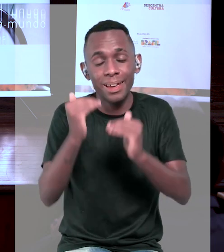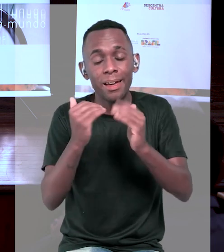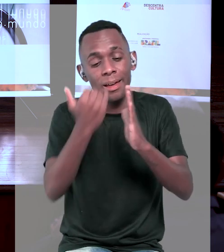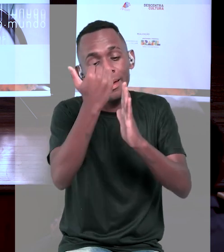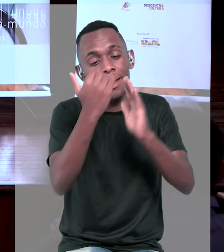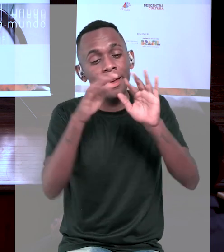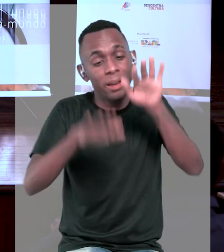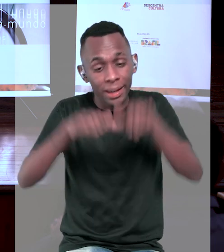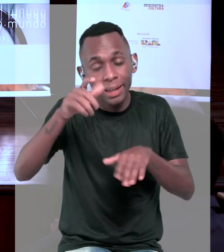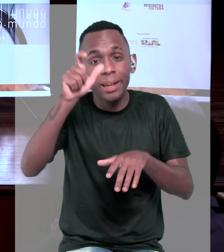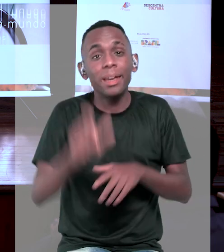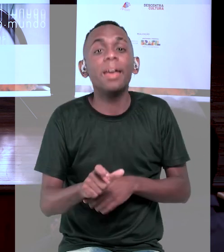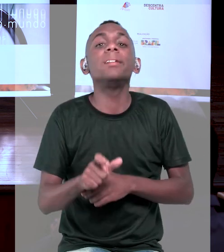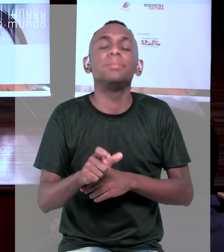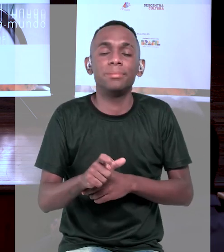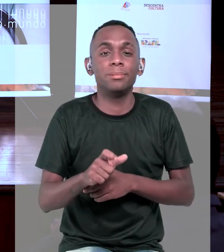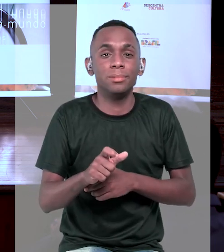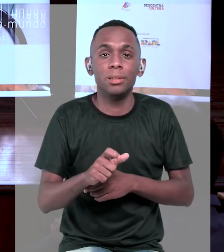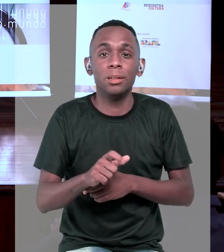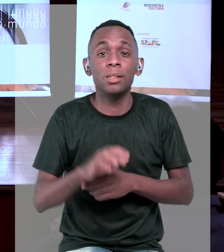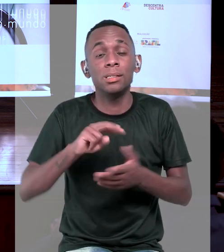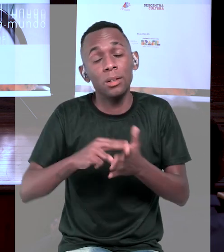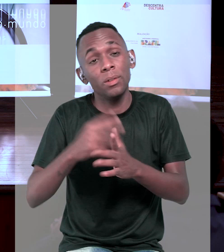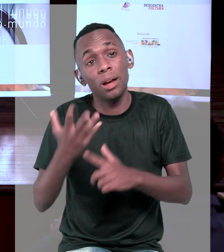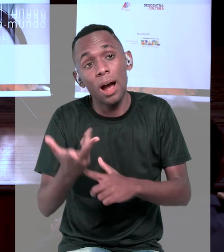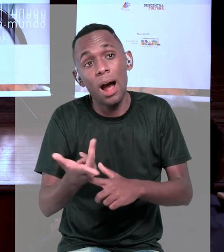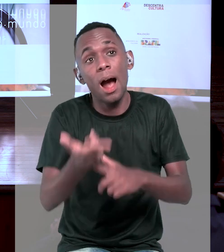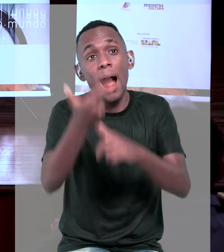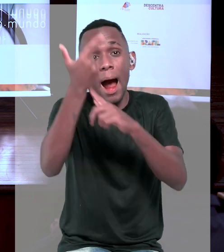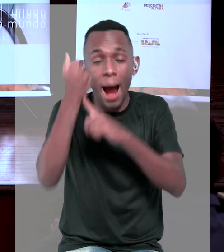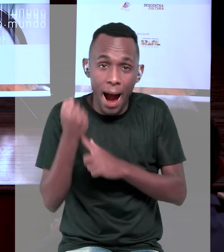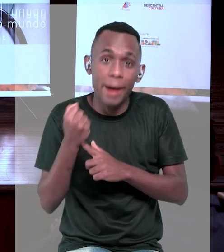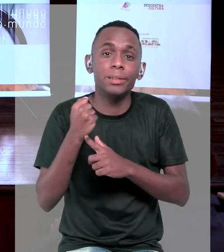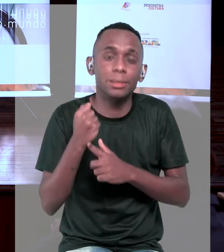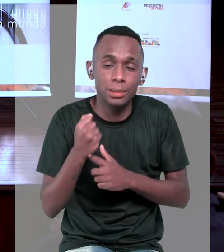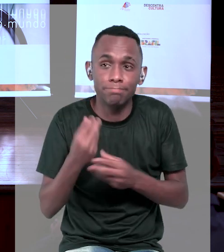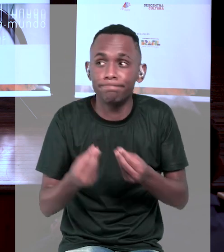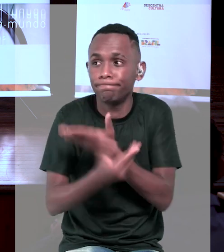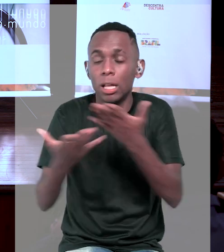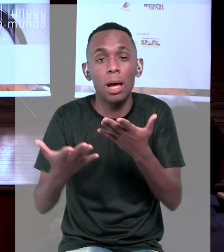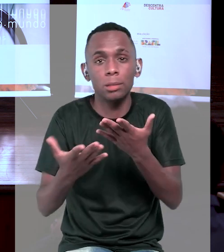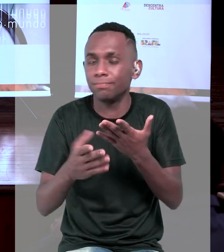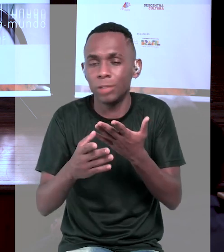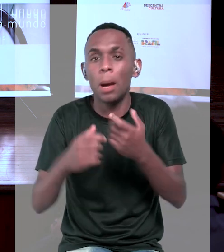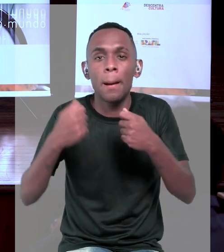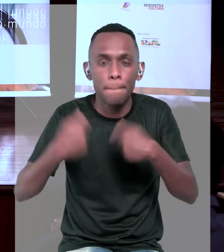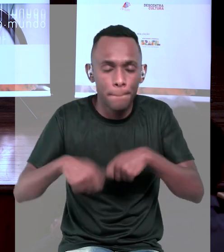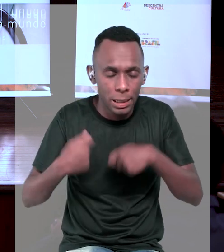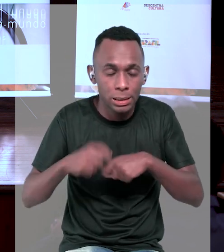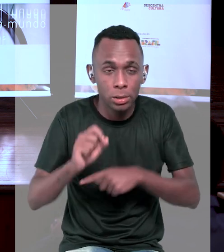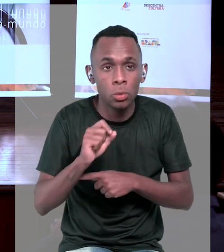O sentido da arte não está dado. Ela pode ser